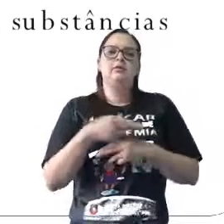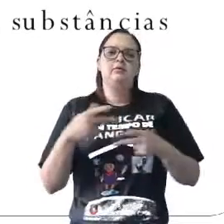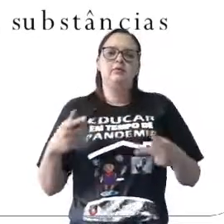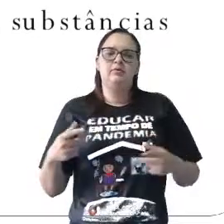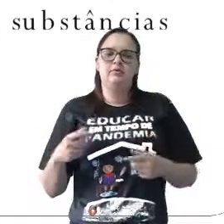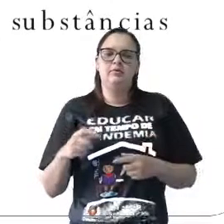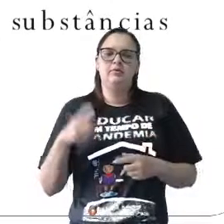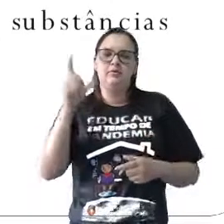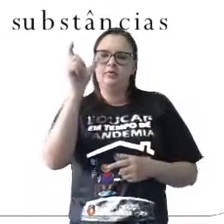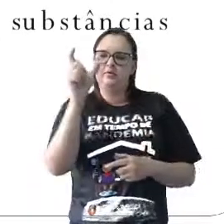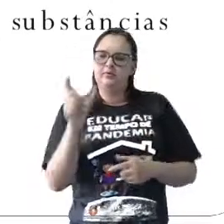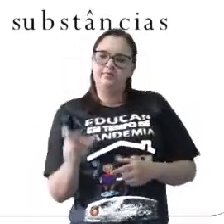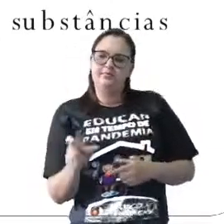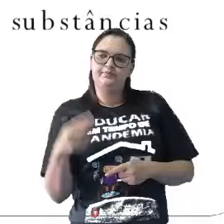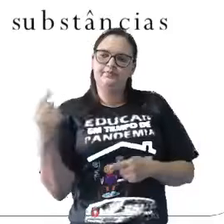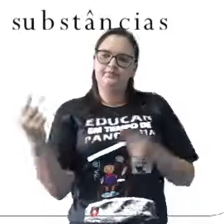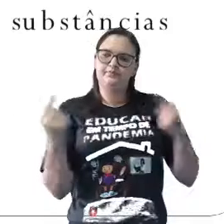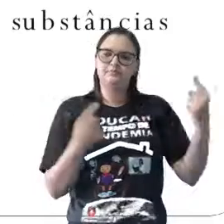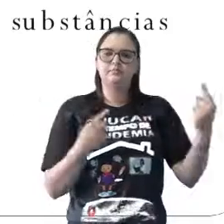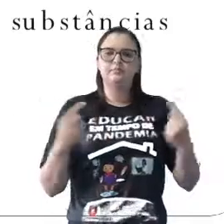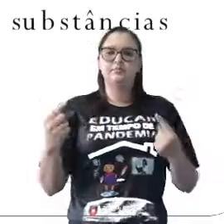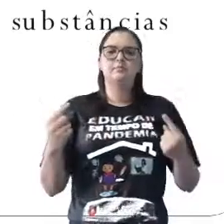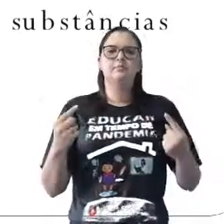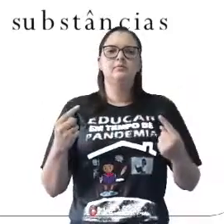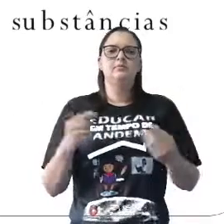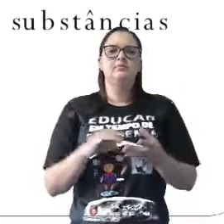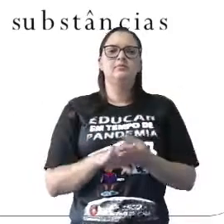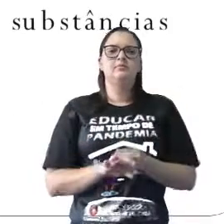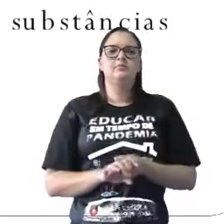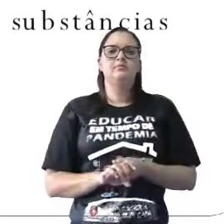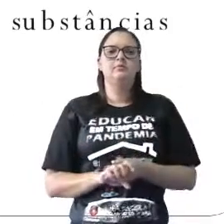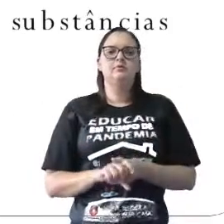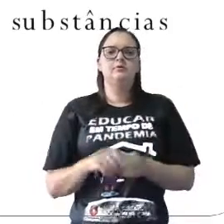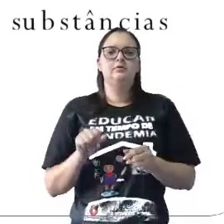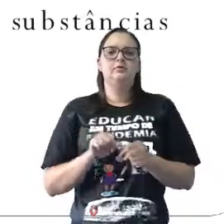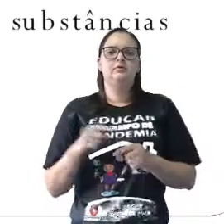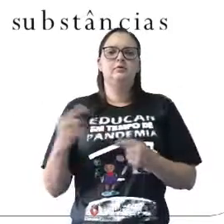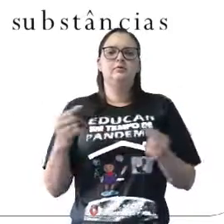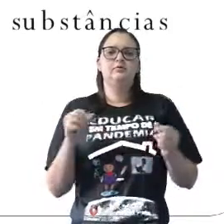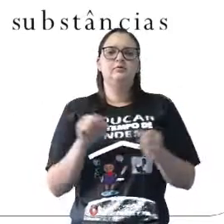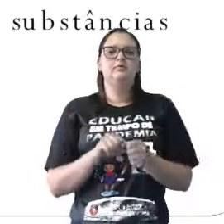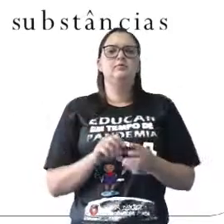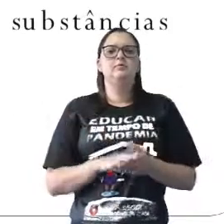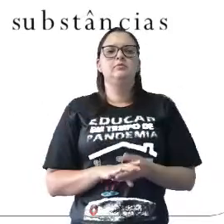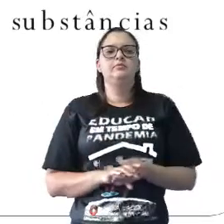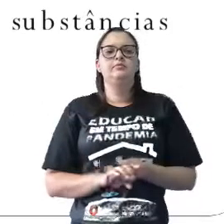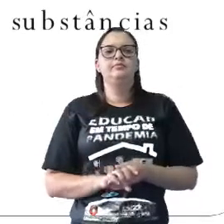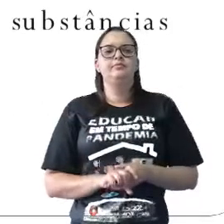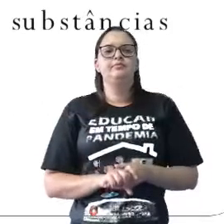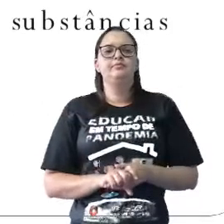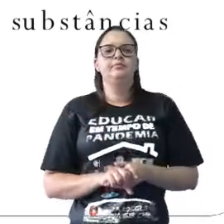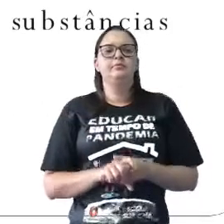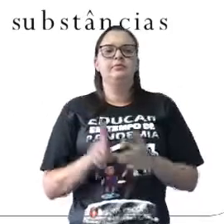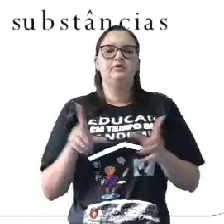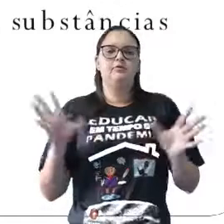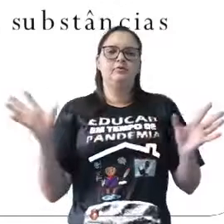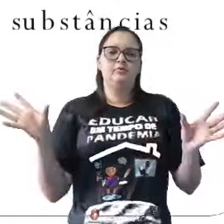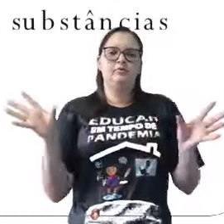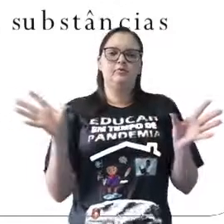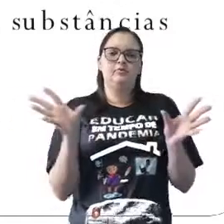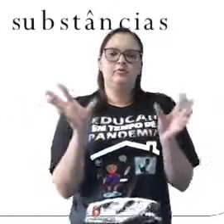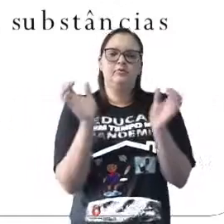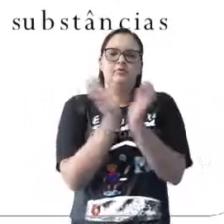eles promovem o desenvolvimento do organismo como um todo. O sistema endócrino, ele é o conjunto de glândulas responsáveis